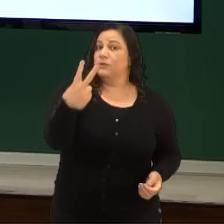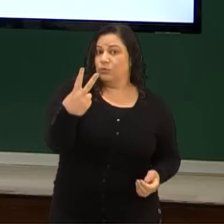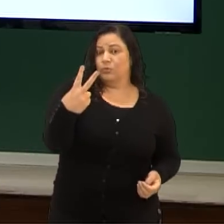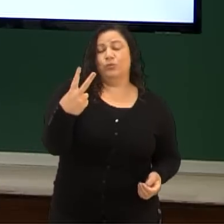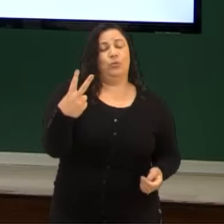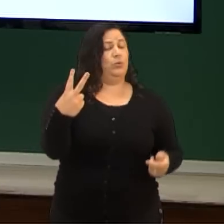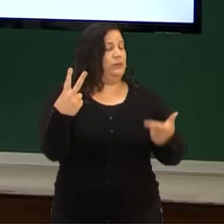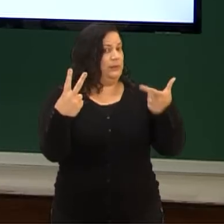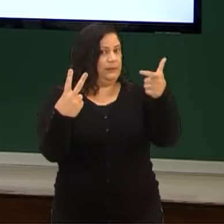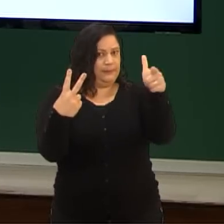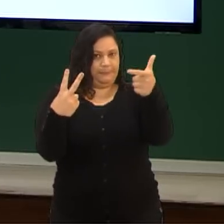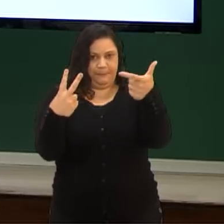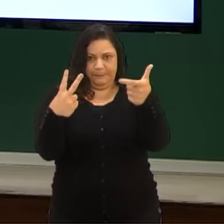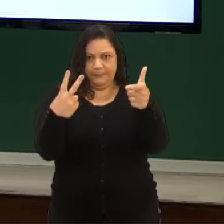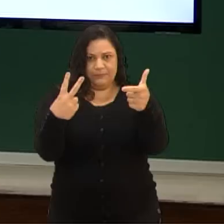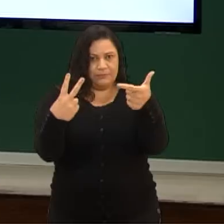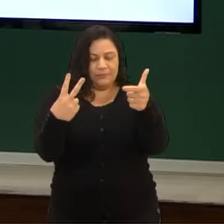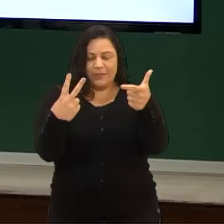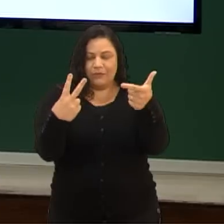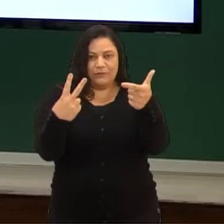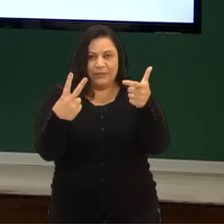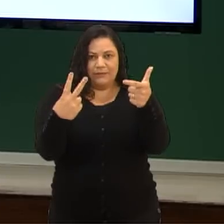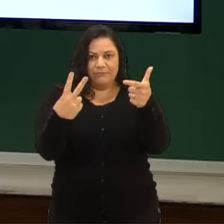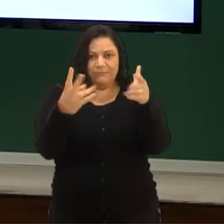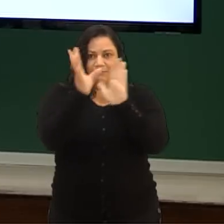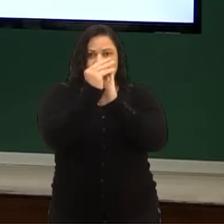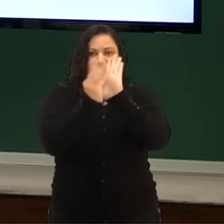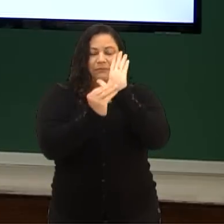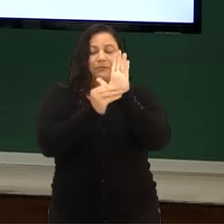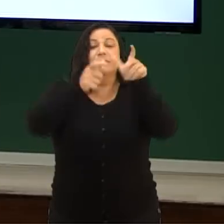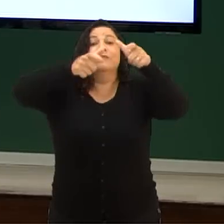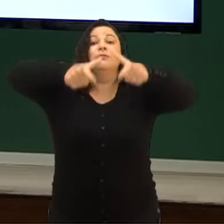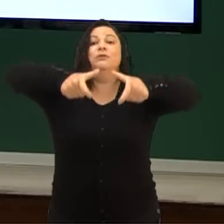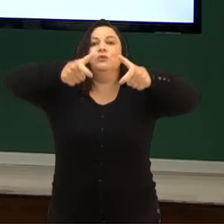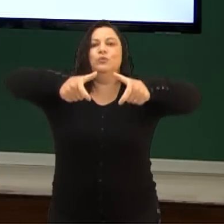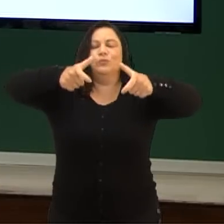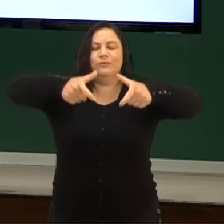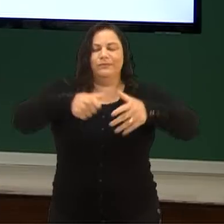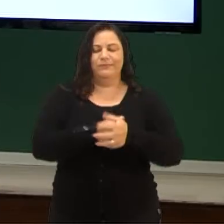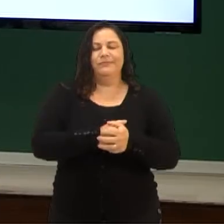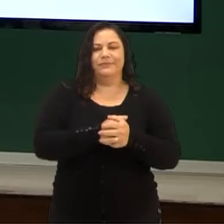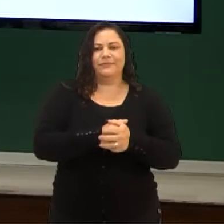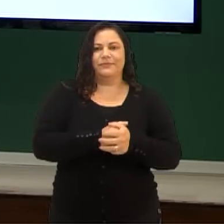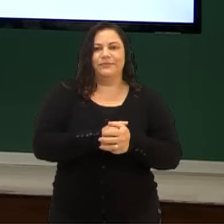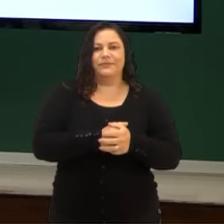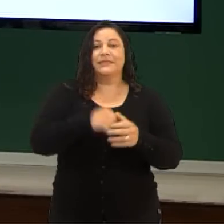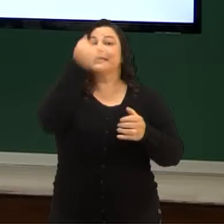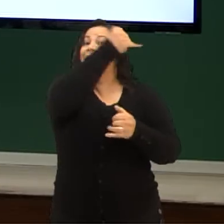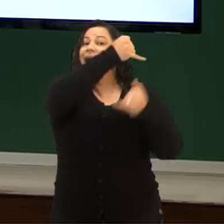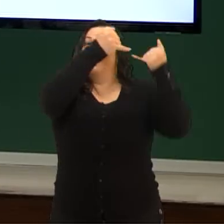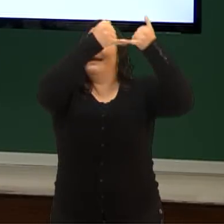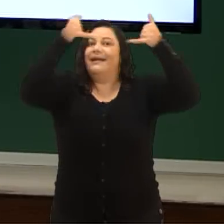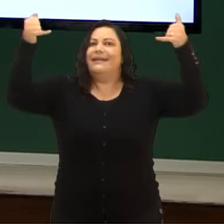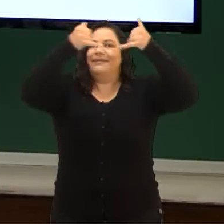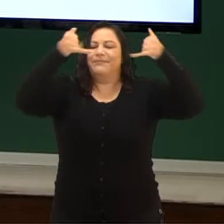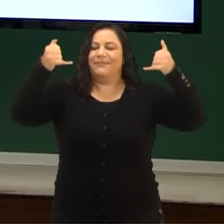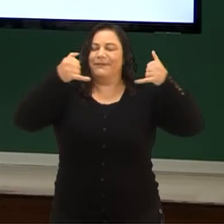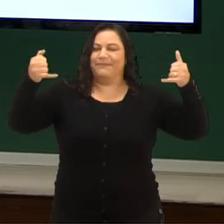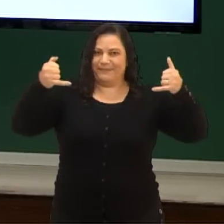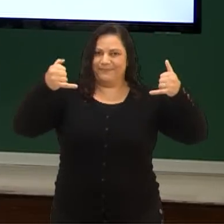elemento. Representam aonde ele está. Linha 3, coluna 2. Isso é importante. E